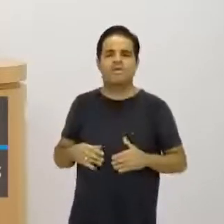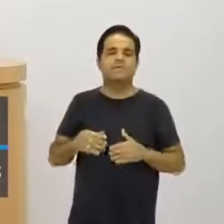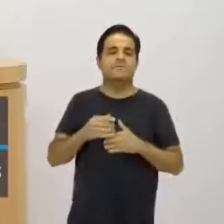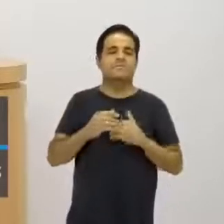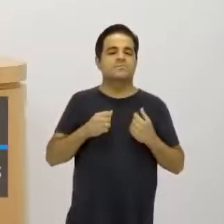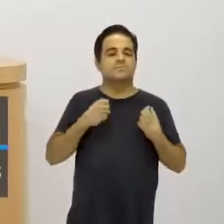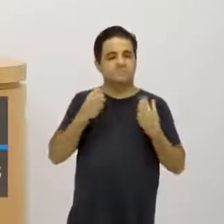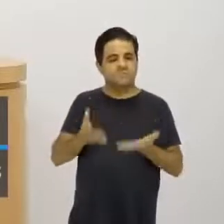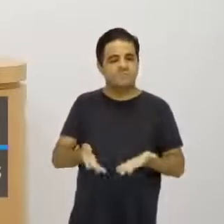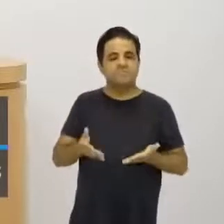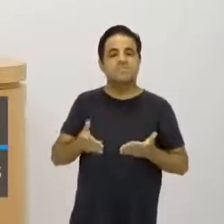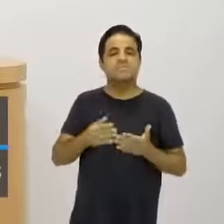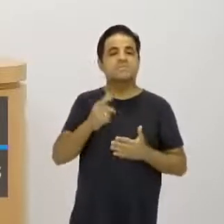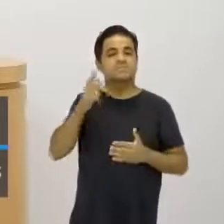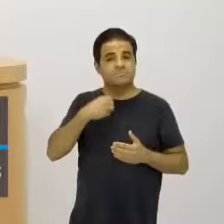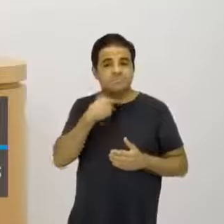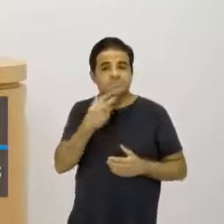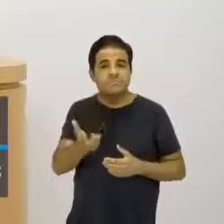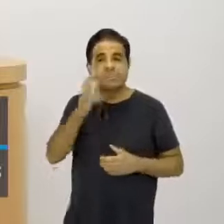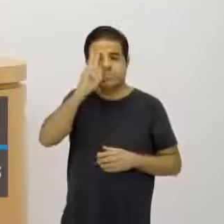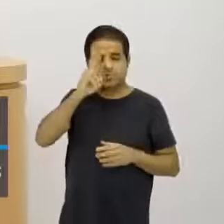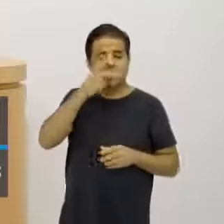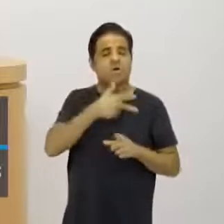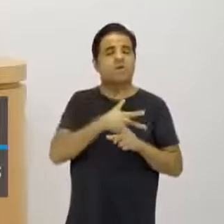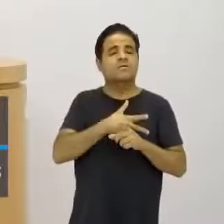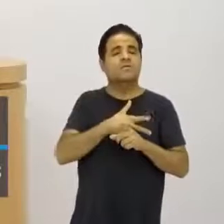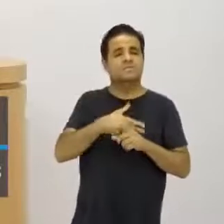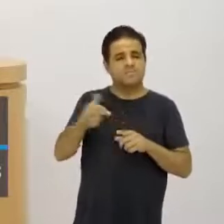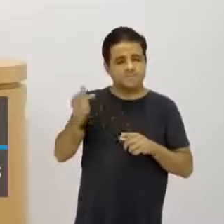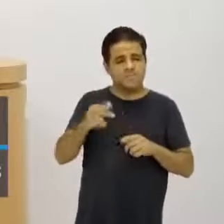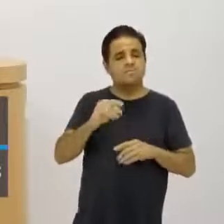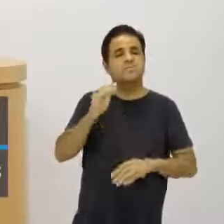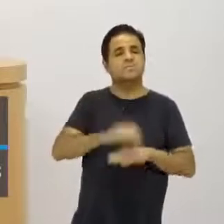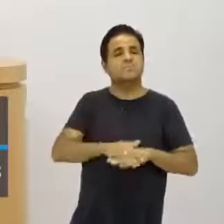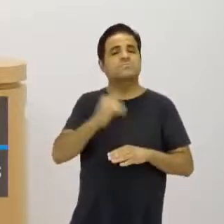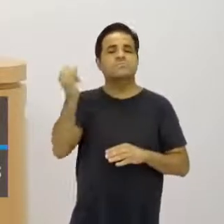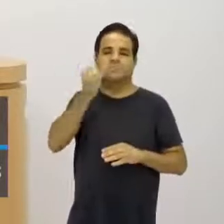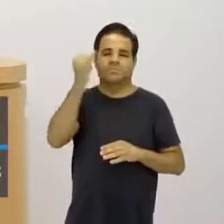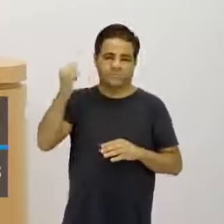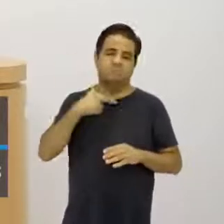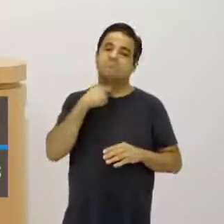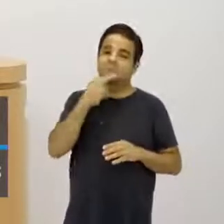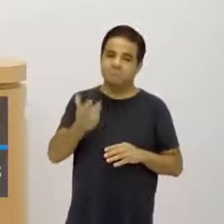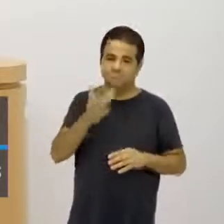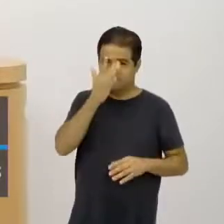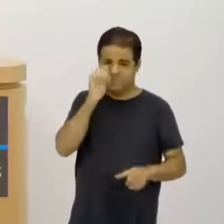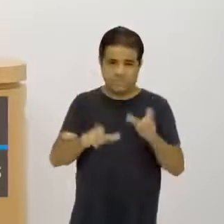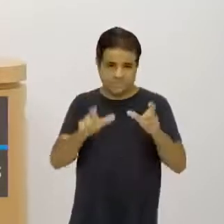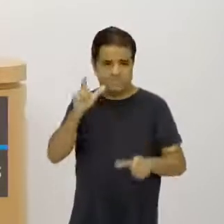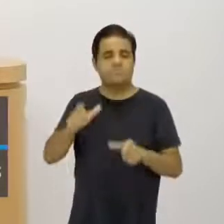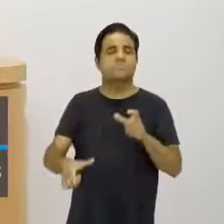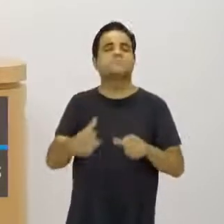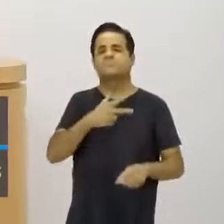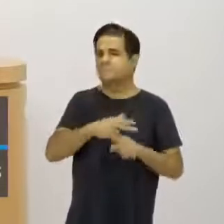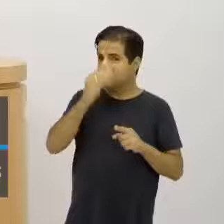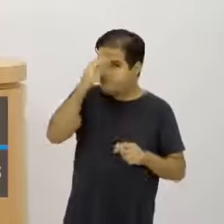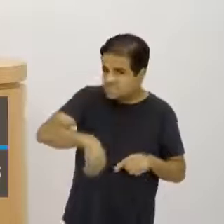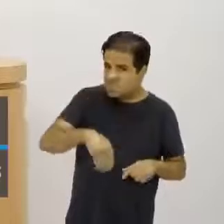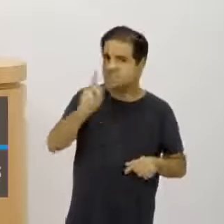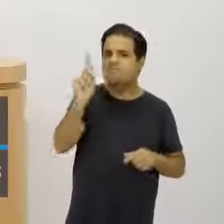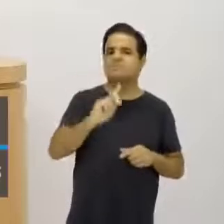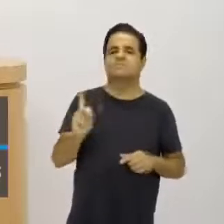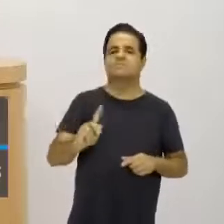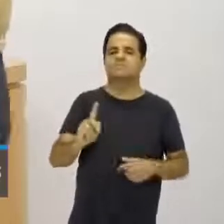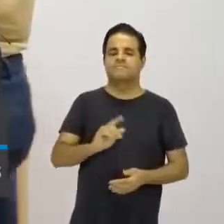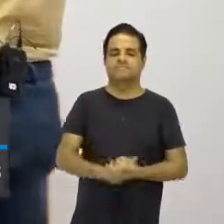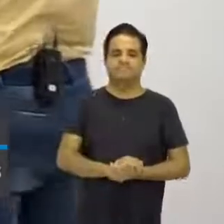Dar voz à história dos vencidos é tão, ou talvez até mais importante, do que a voz dos vencedores. Não desista.